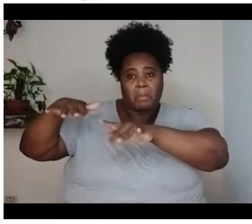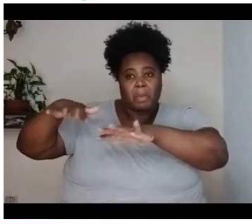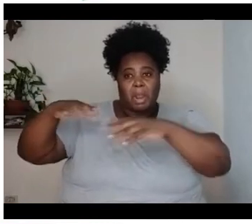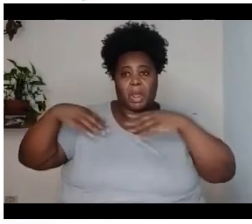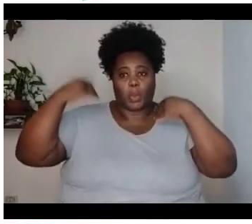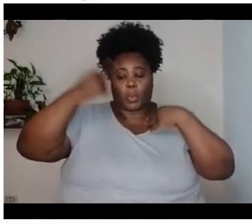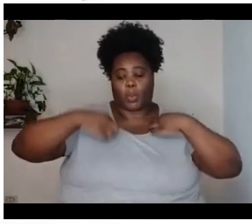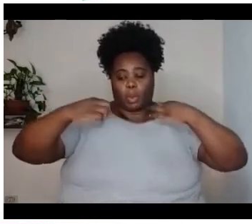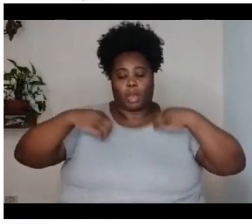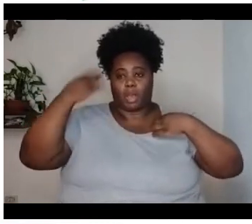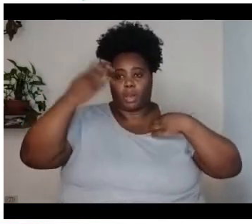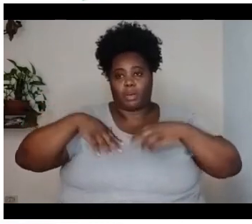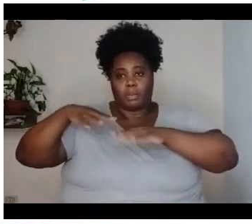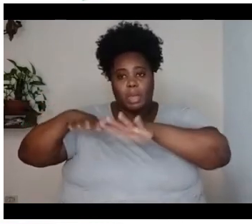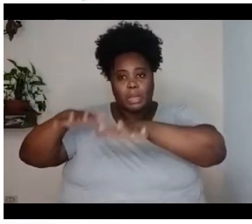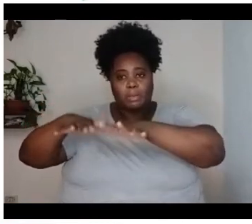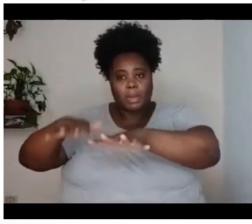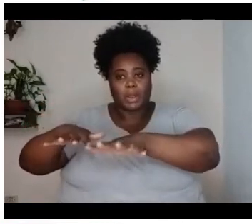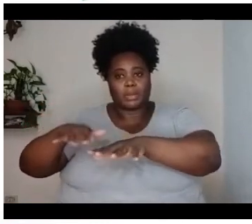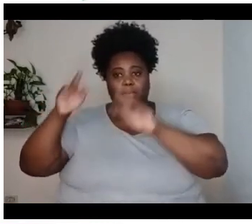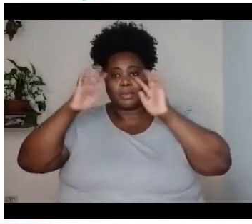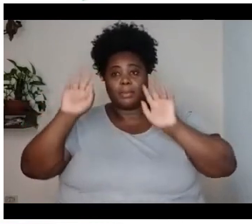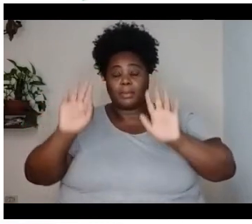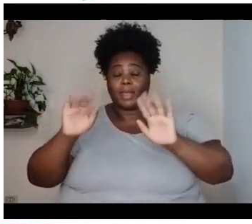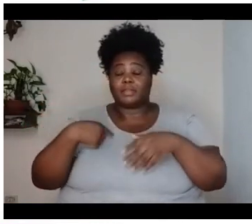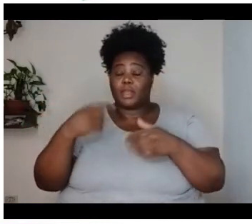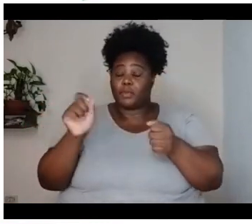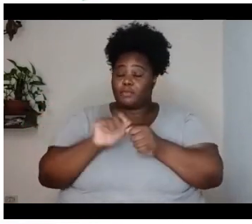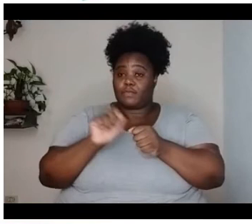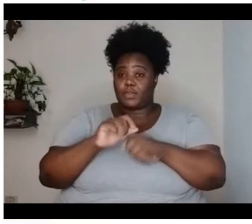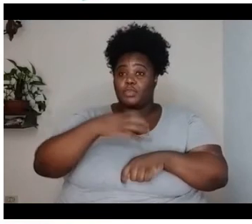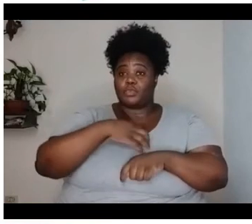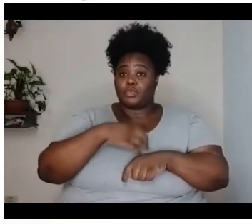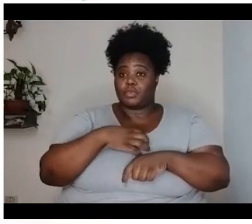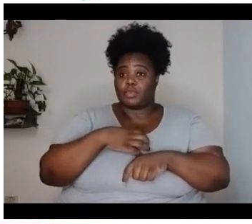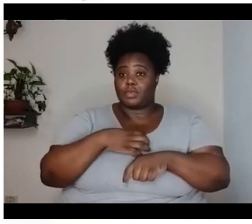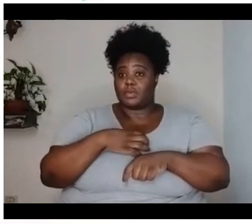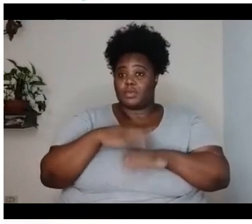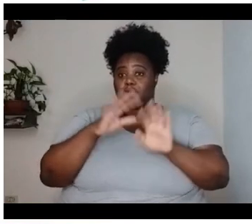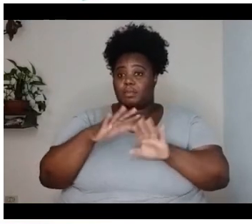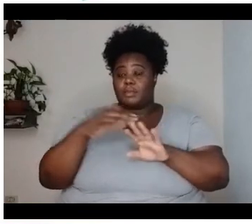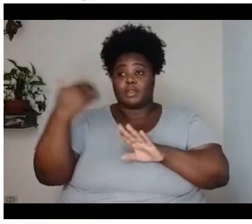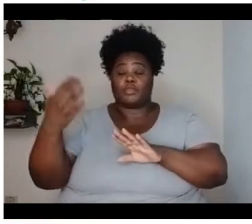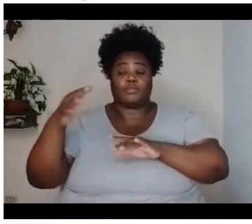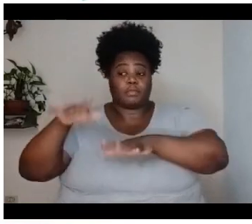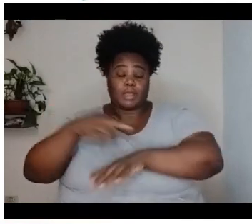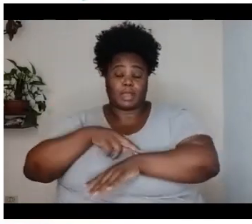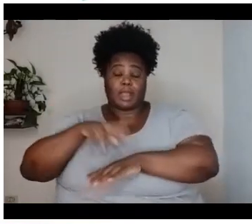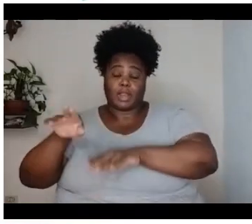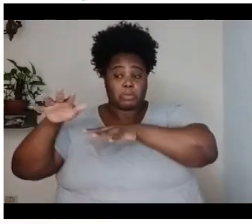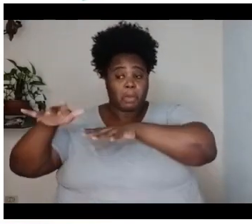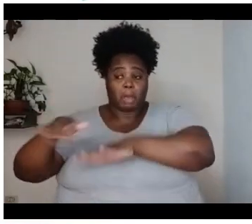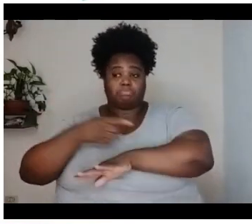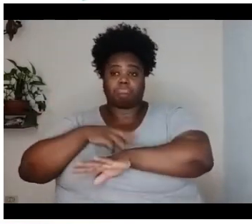hábito. Mas eu arranjei uma forma de fazer a performance sem estar no meio de uma posição religiosa. Então,